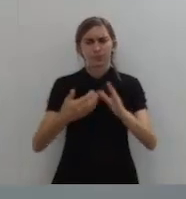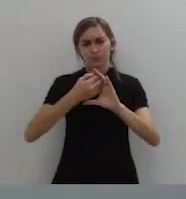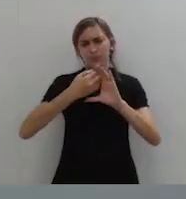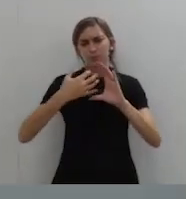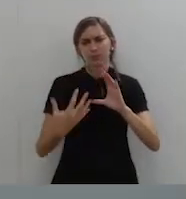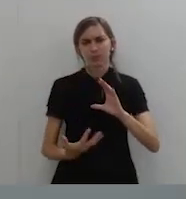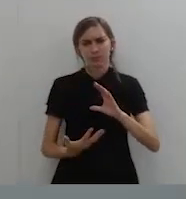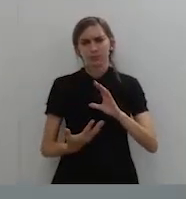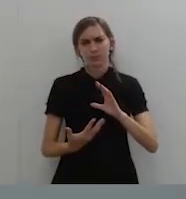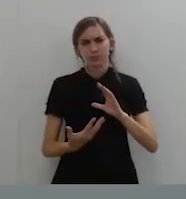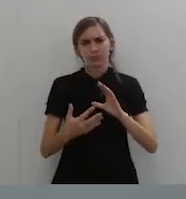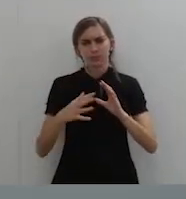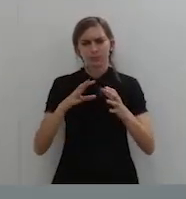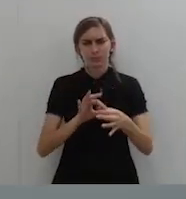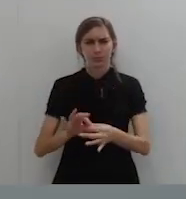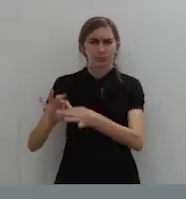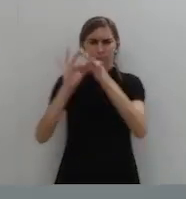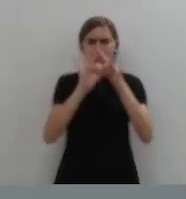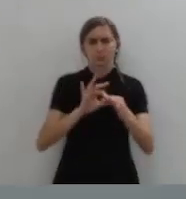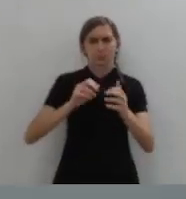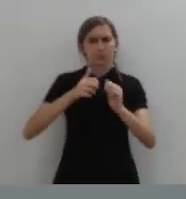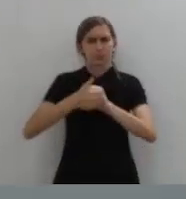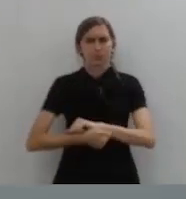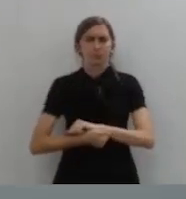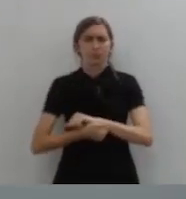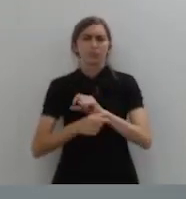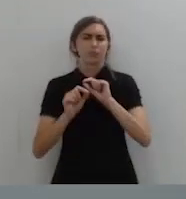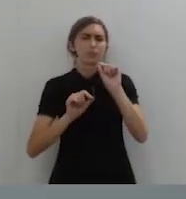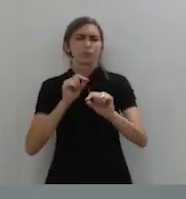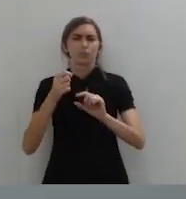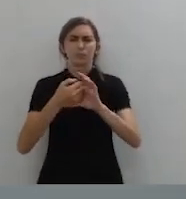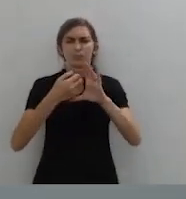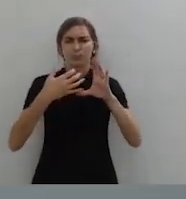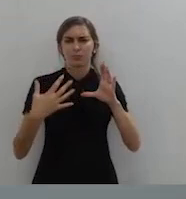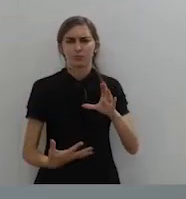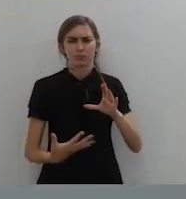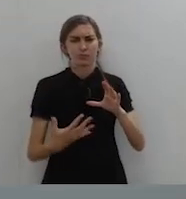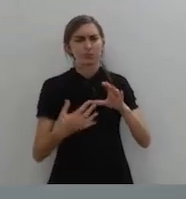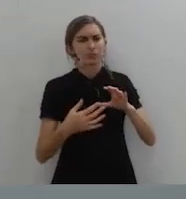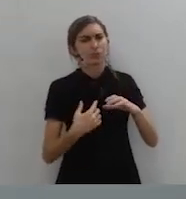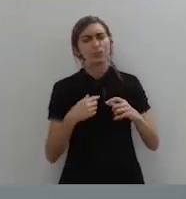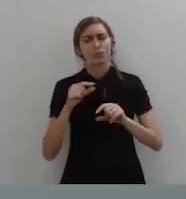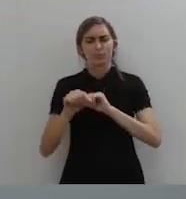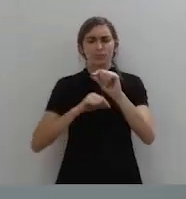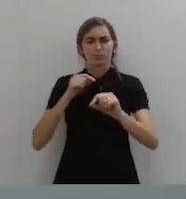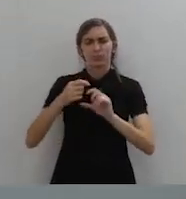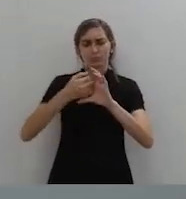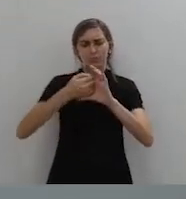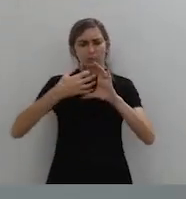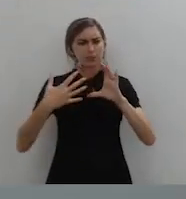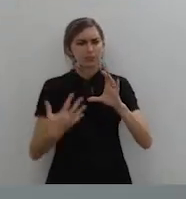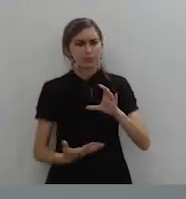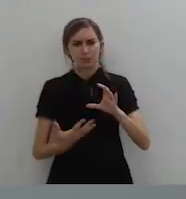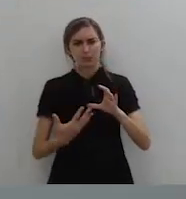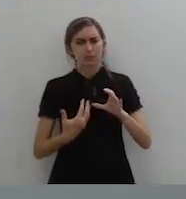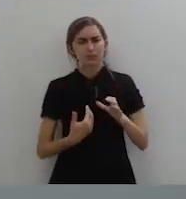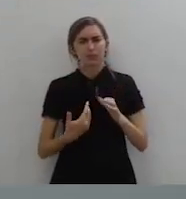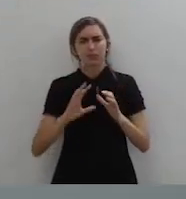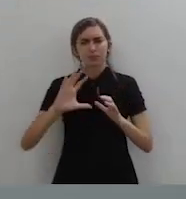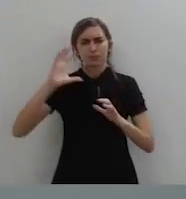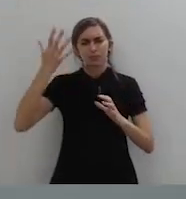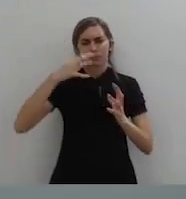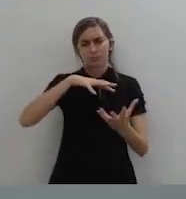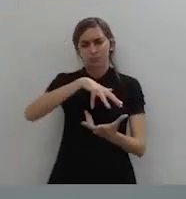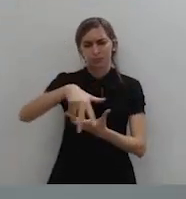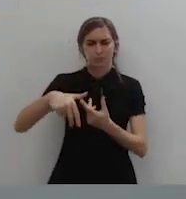algumas características universais dos jogos. E o que eu quero dizer com características universais dos jogos? É que essas características, elas